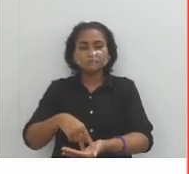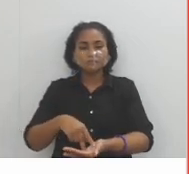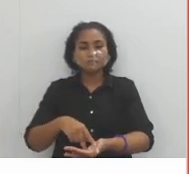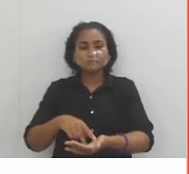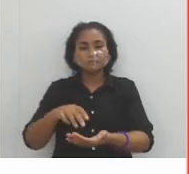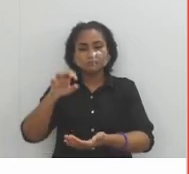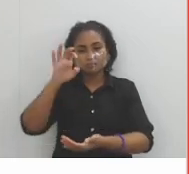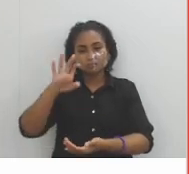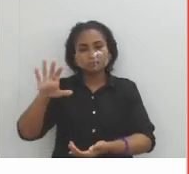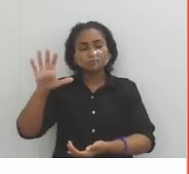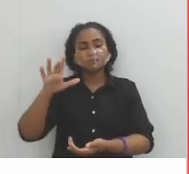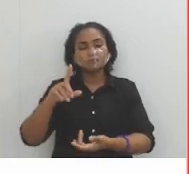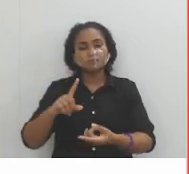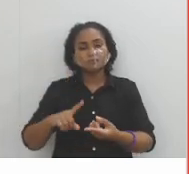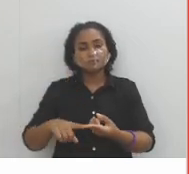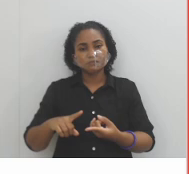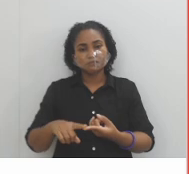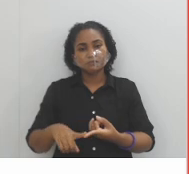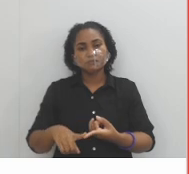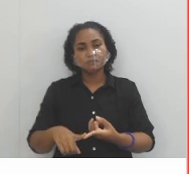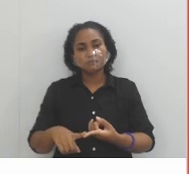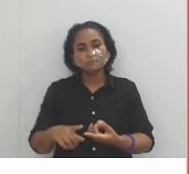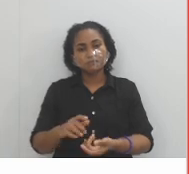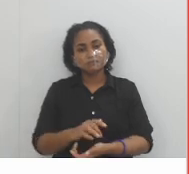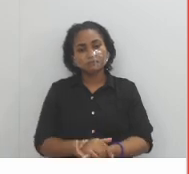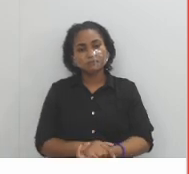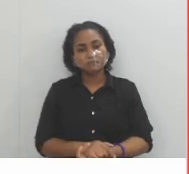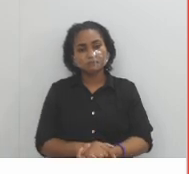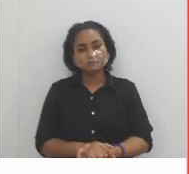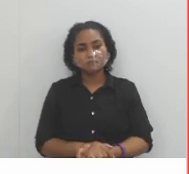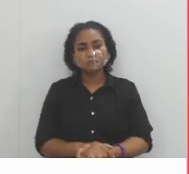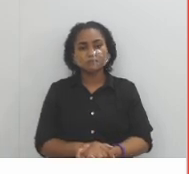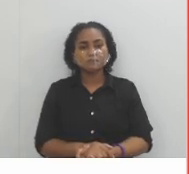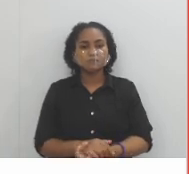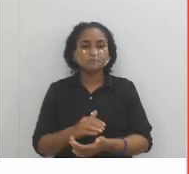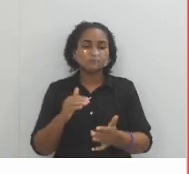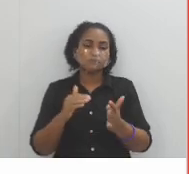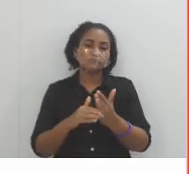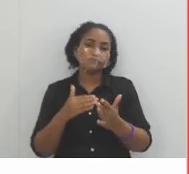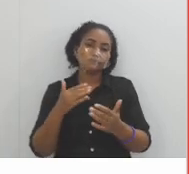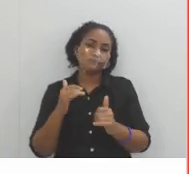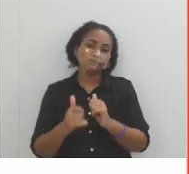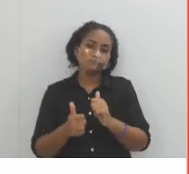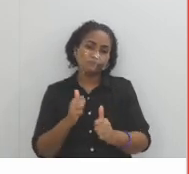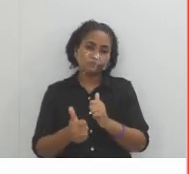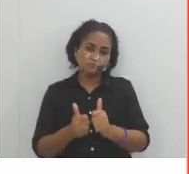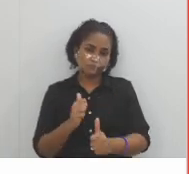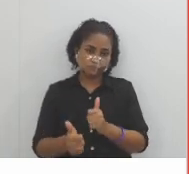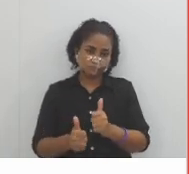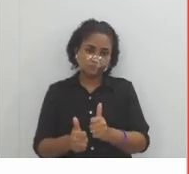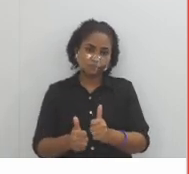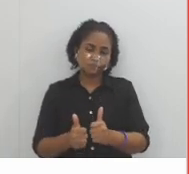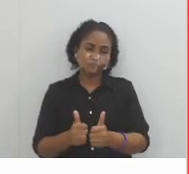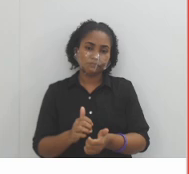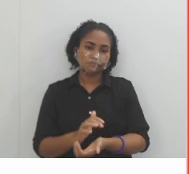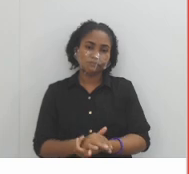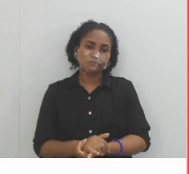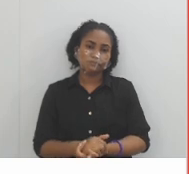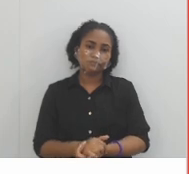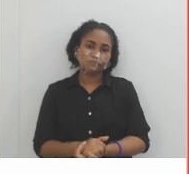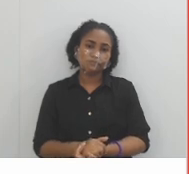estádio ou no estádio para ver o último jogo. Então, o verbo comparecer,